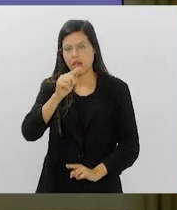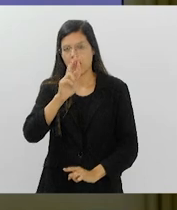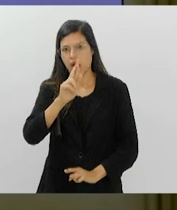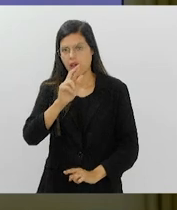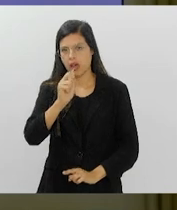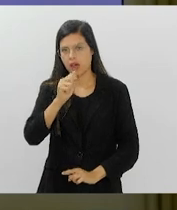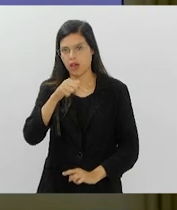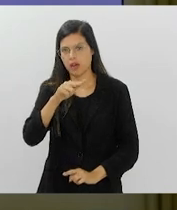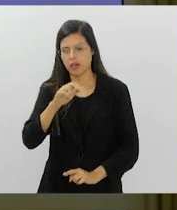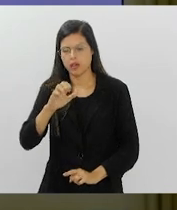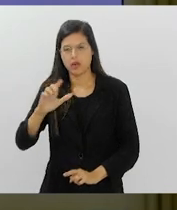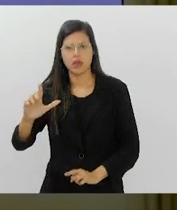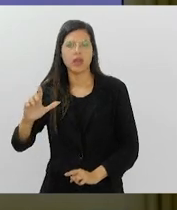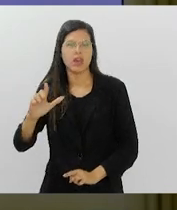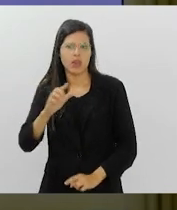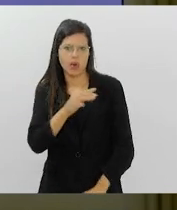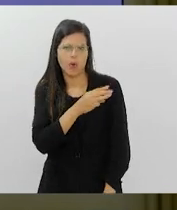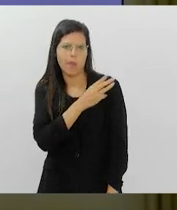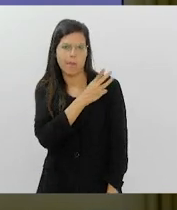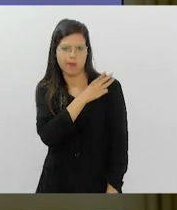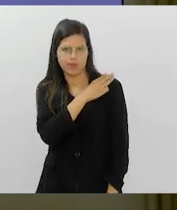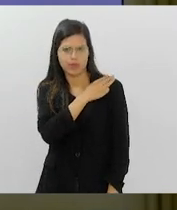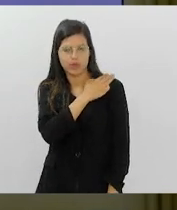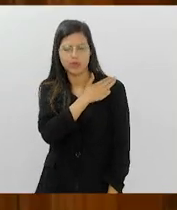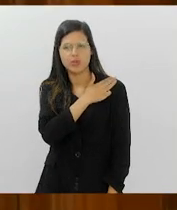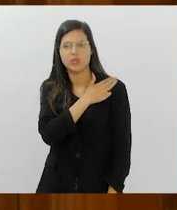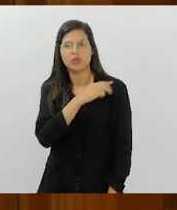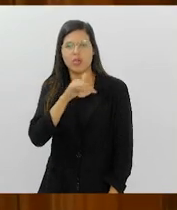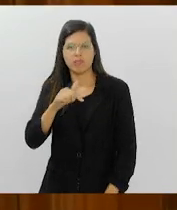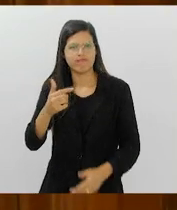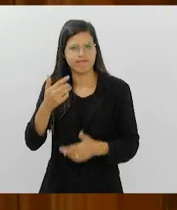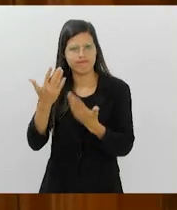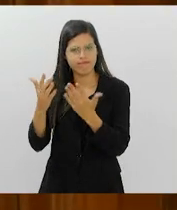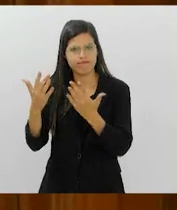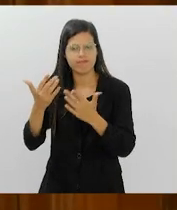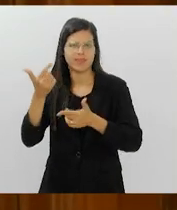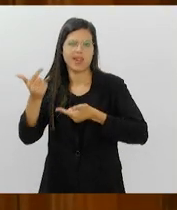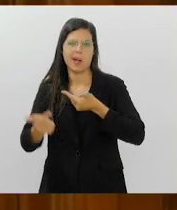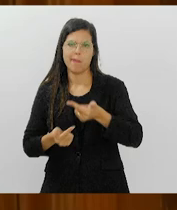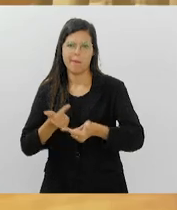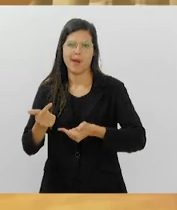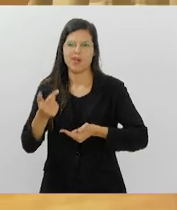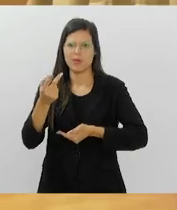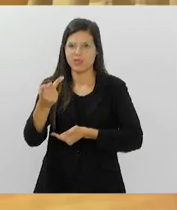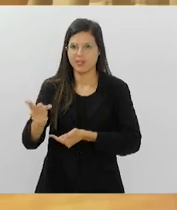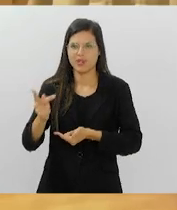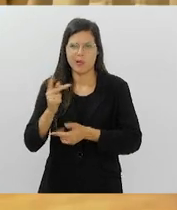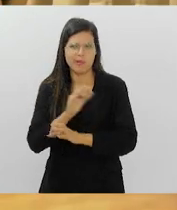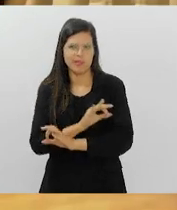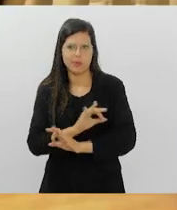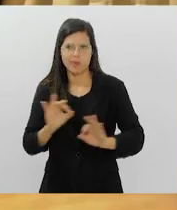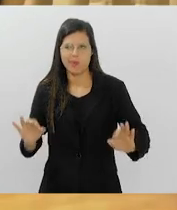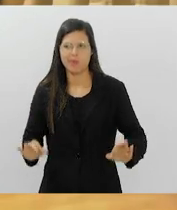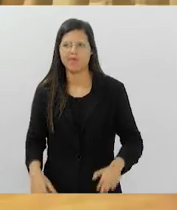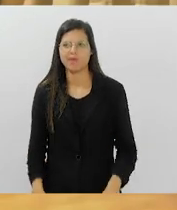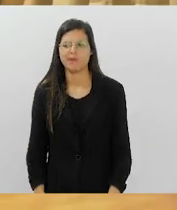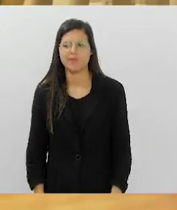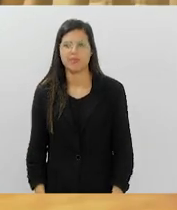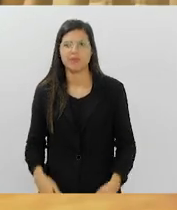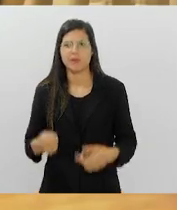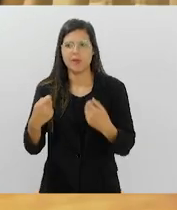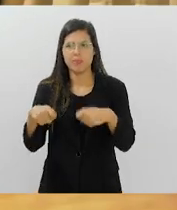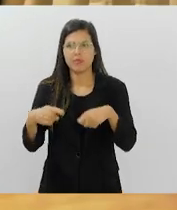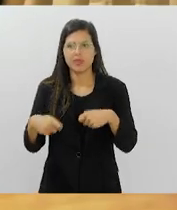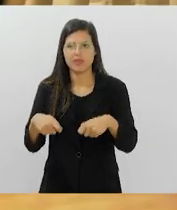Raquel. Então, parabéns pelo seu trabalho, viu, Raquel? Incansável também, muito bom. Eu tinha que deixar registrado